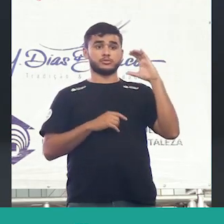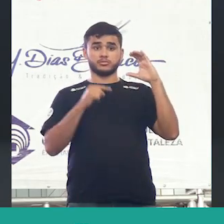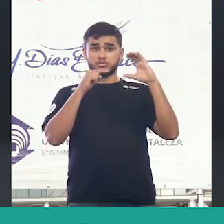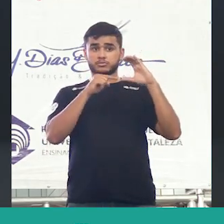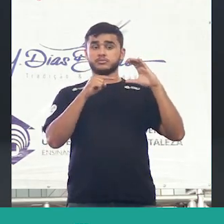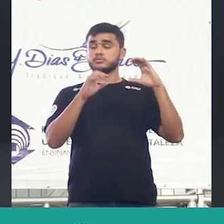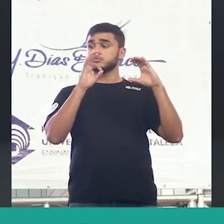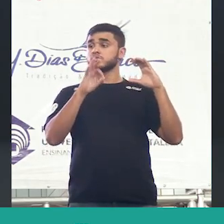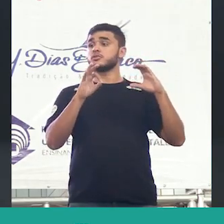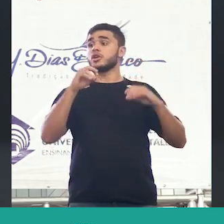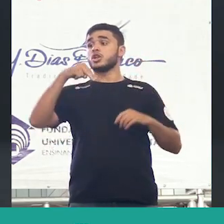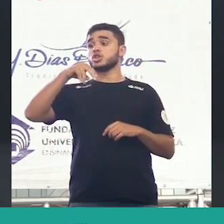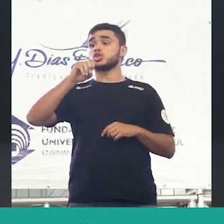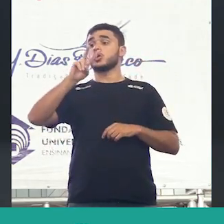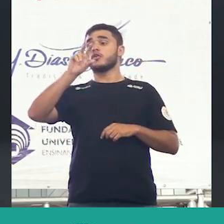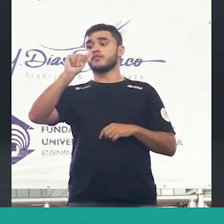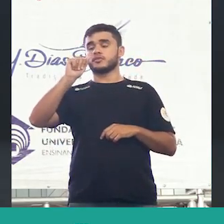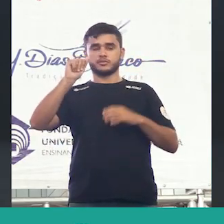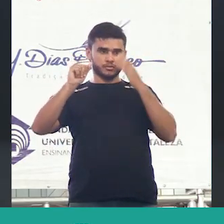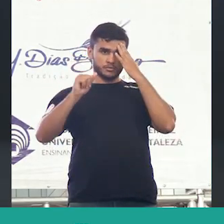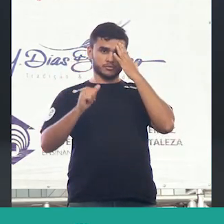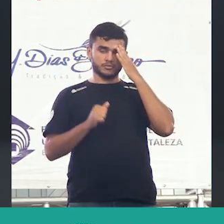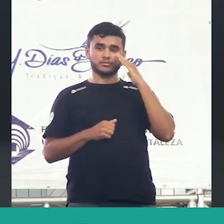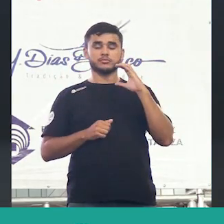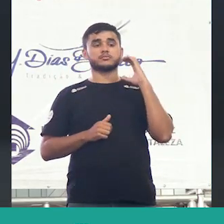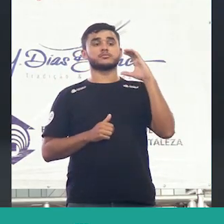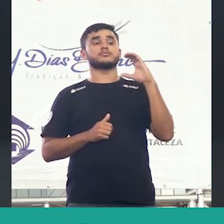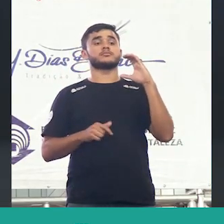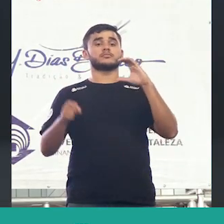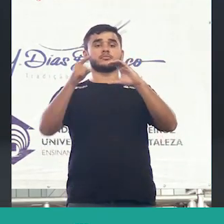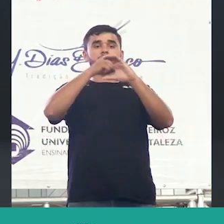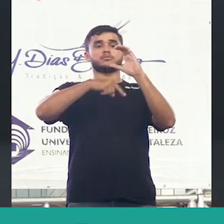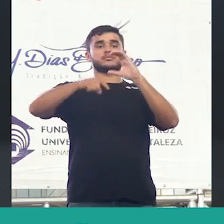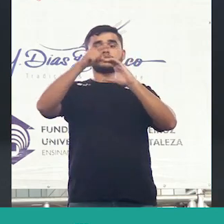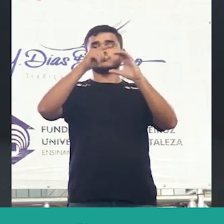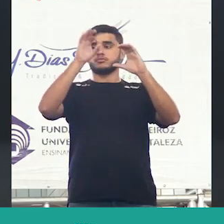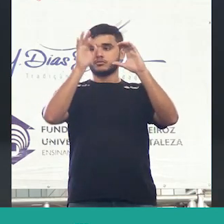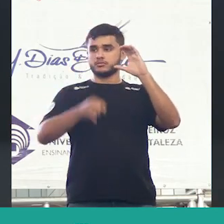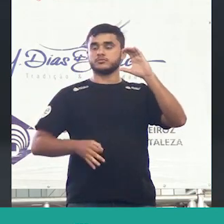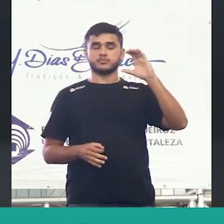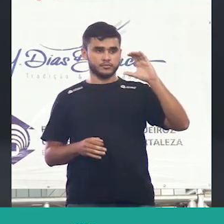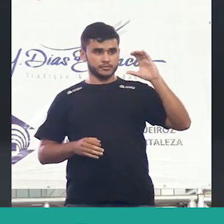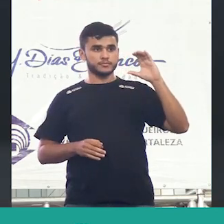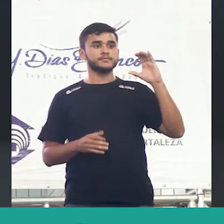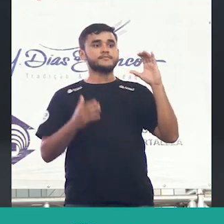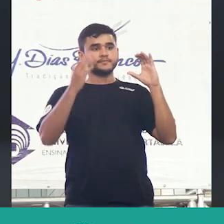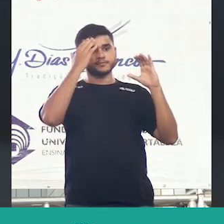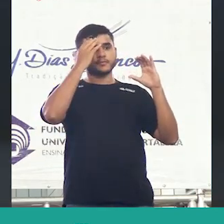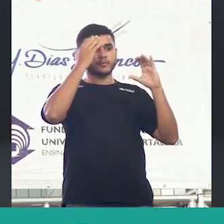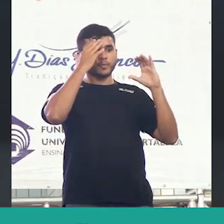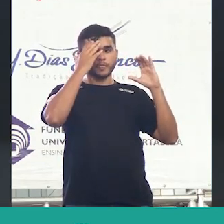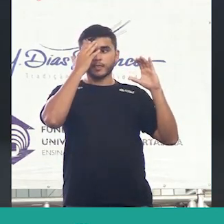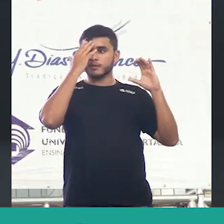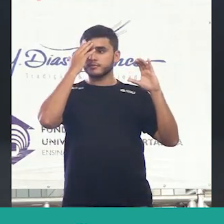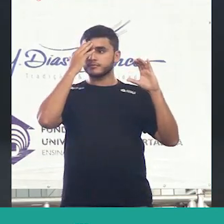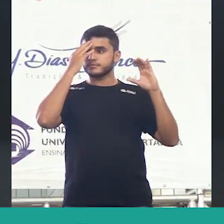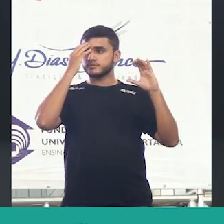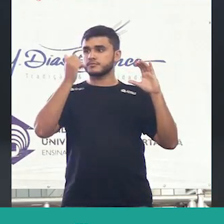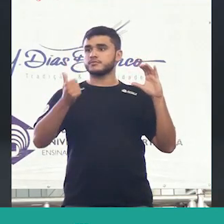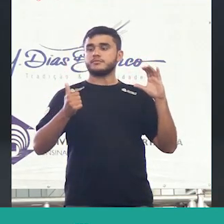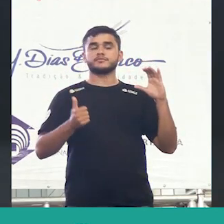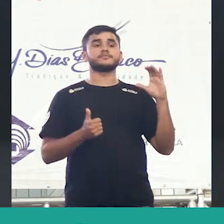dia e a lua é lua nova. Pode marcar o item C. Resposta C. Vocês